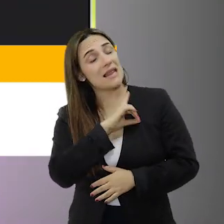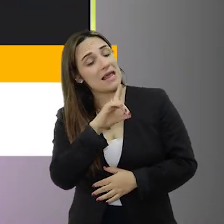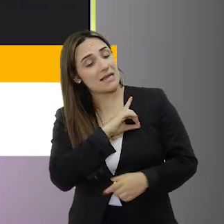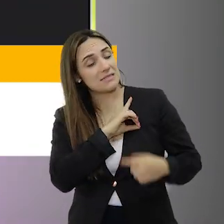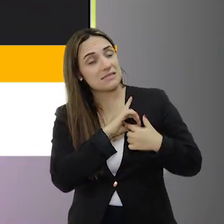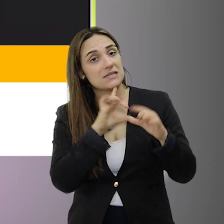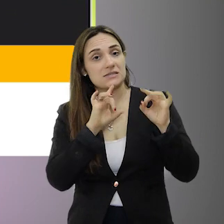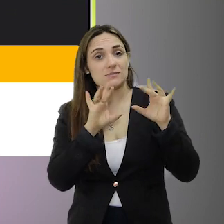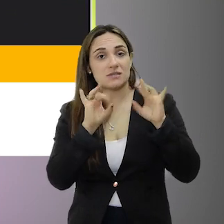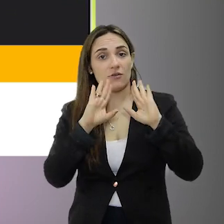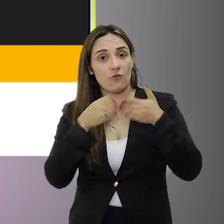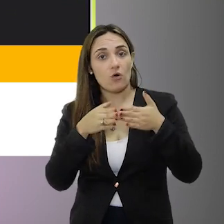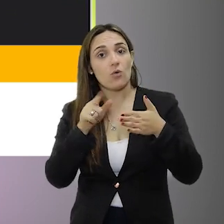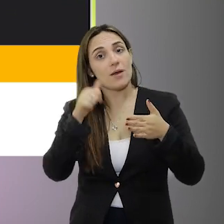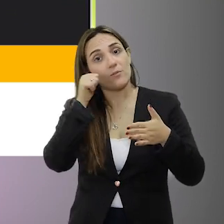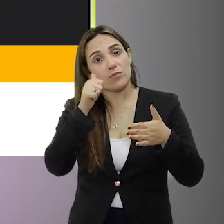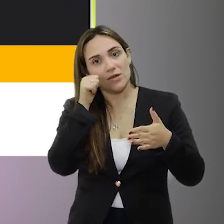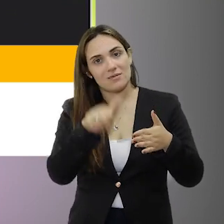em mulheres,